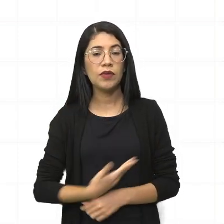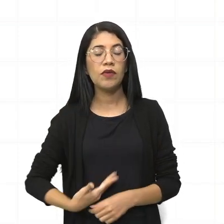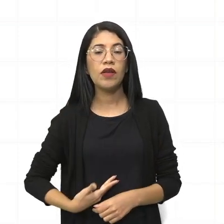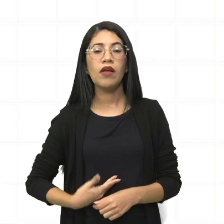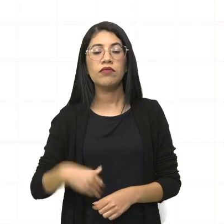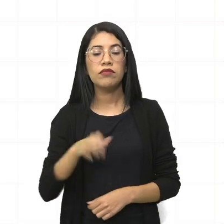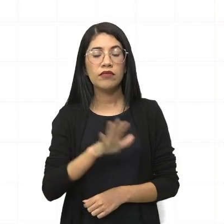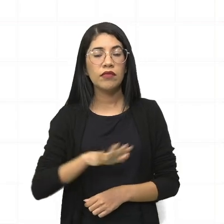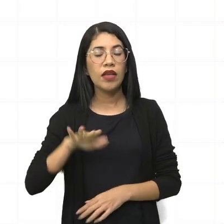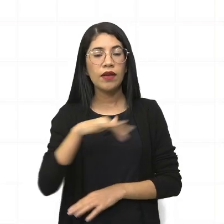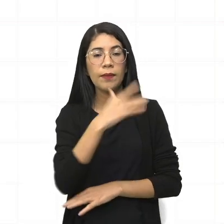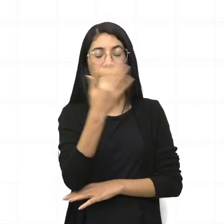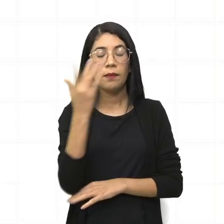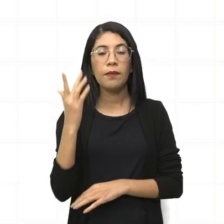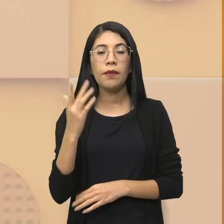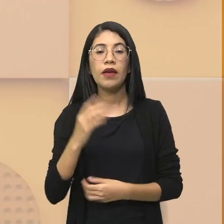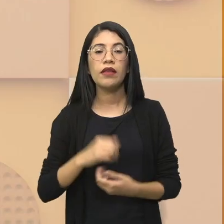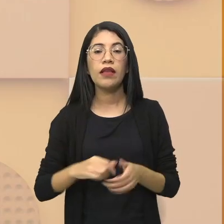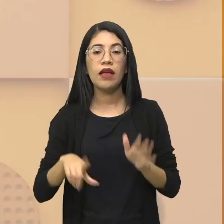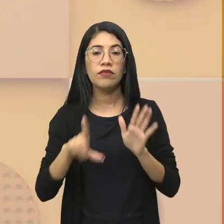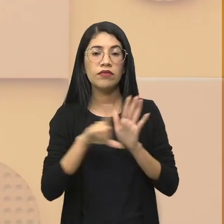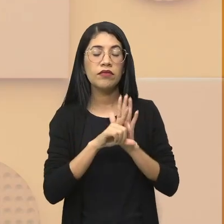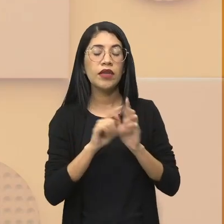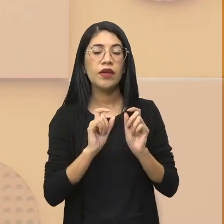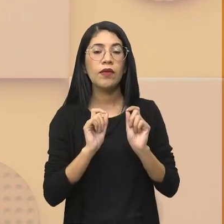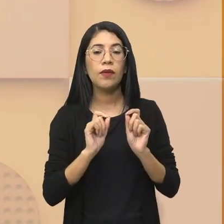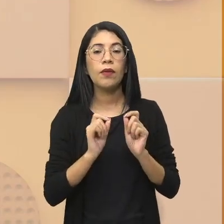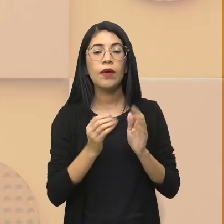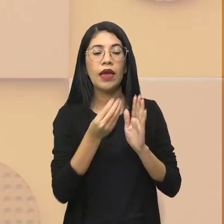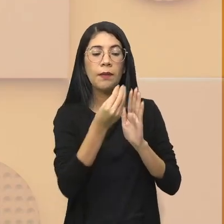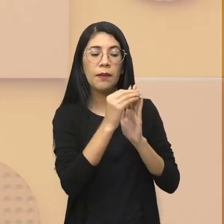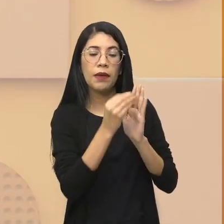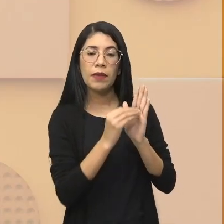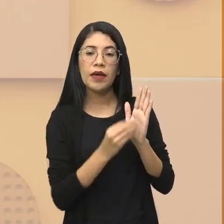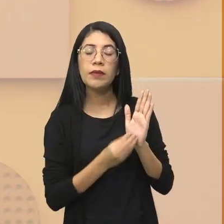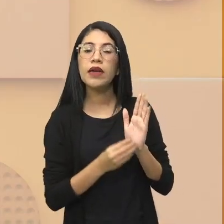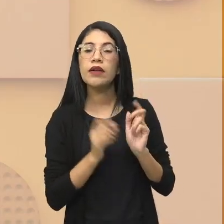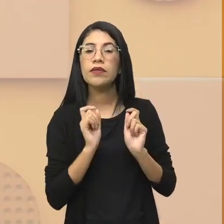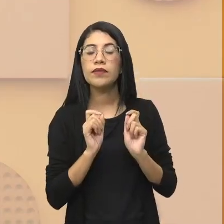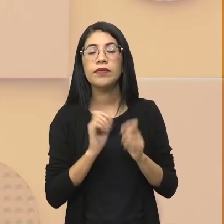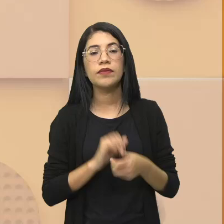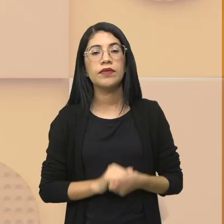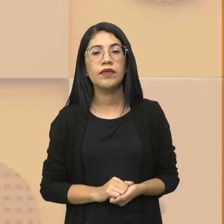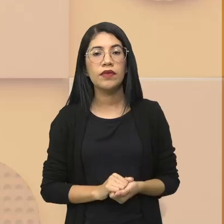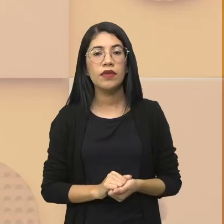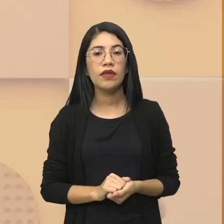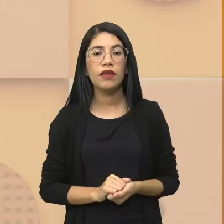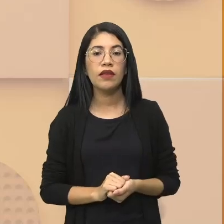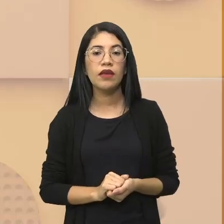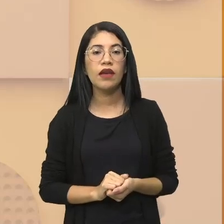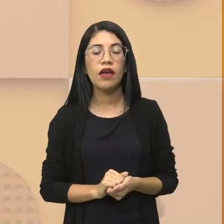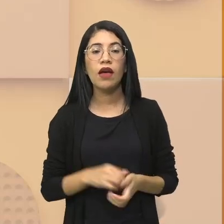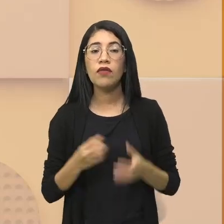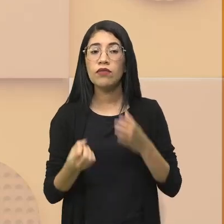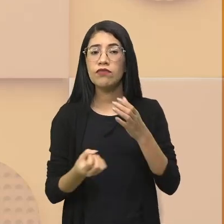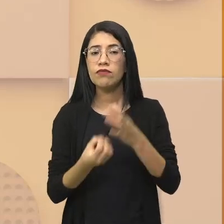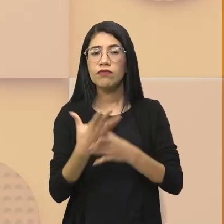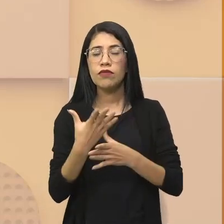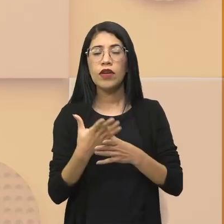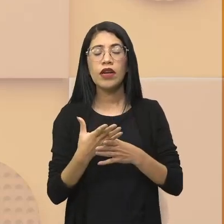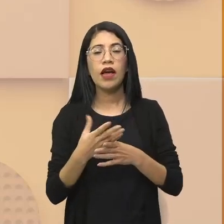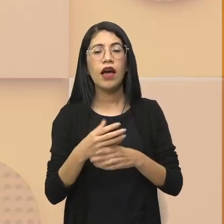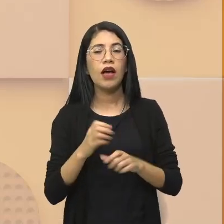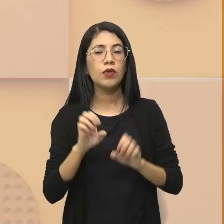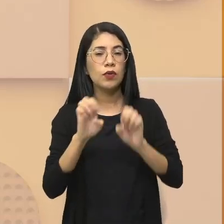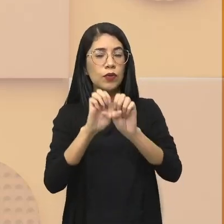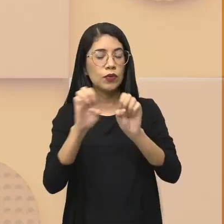política ambiental, da nossa legislação ambiental, nós temos a criação do Sistema Nacional